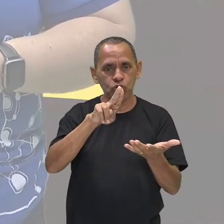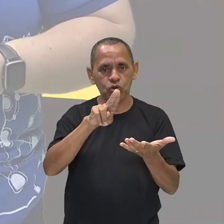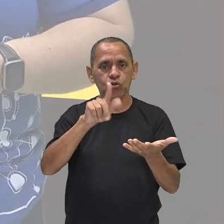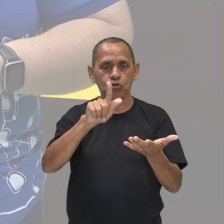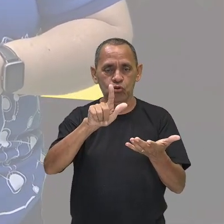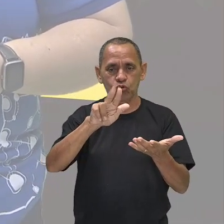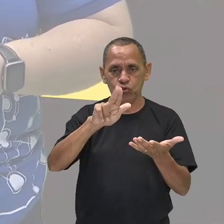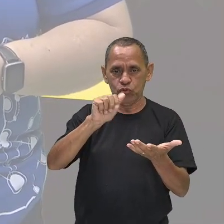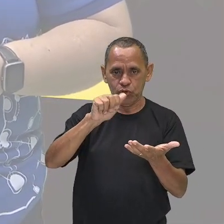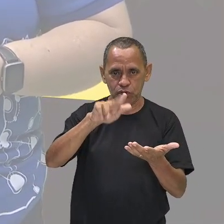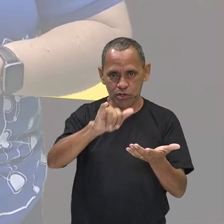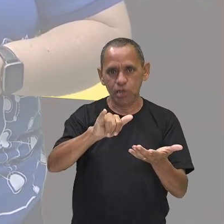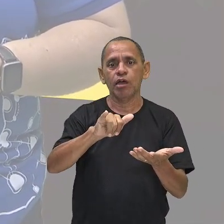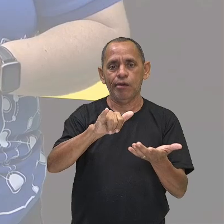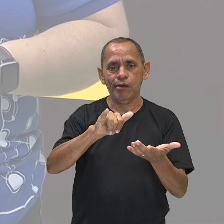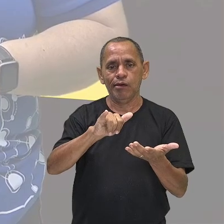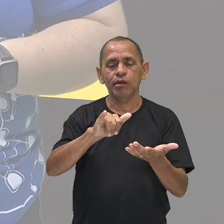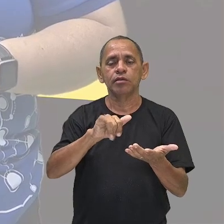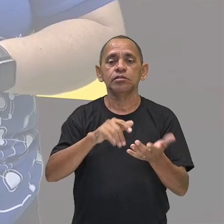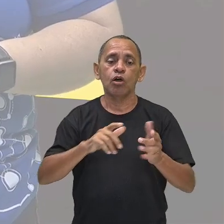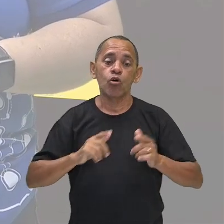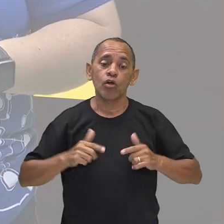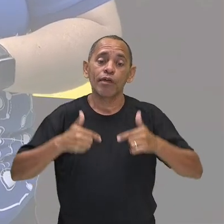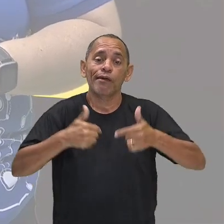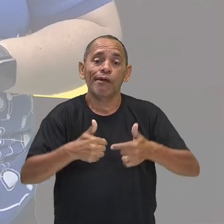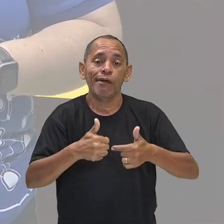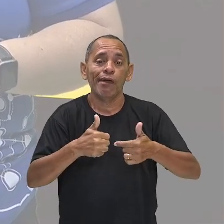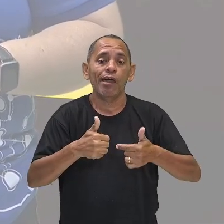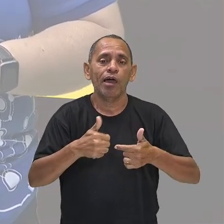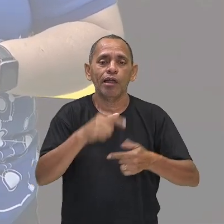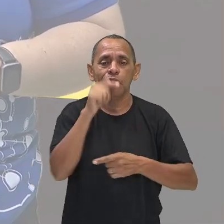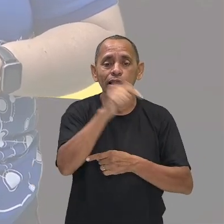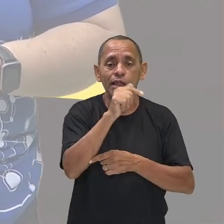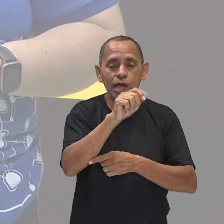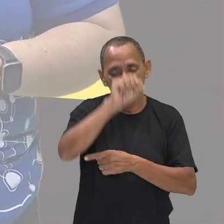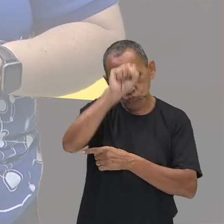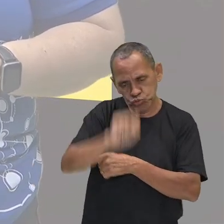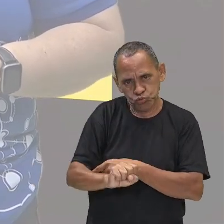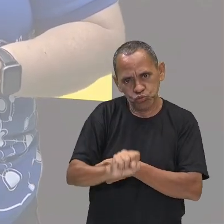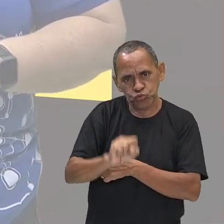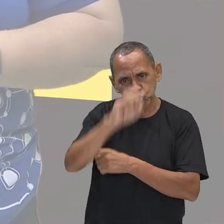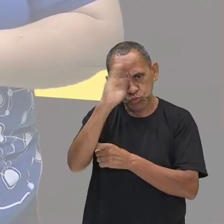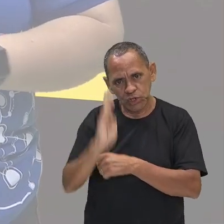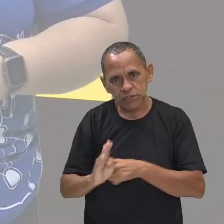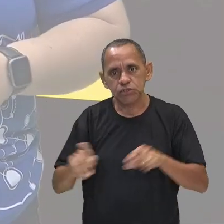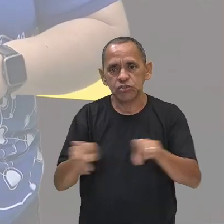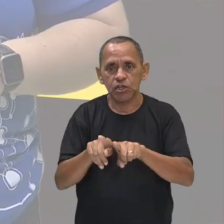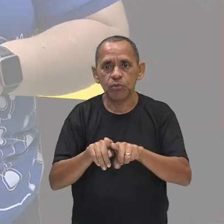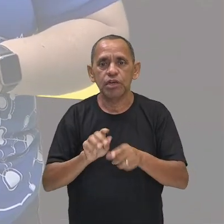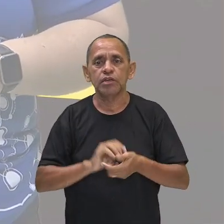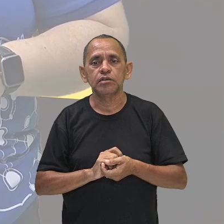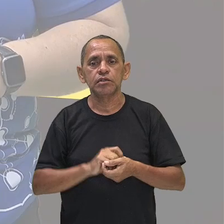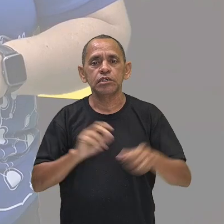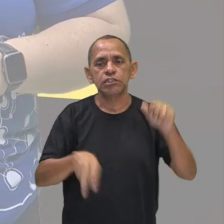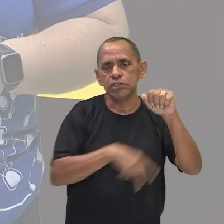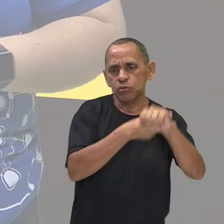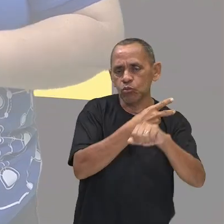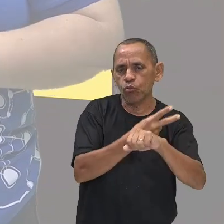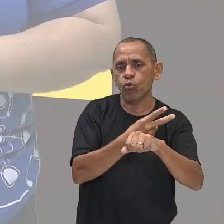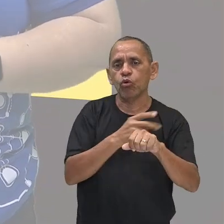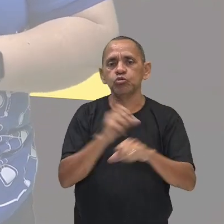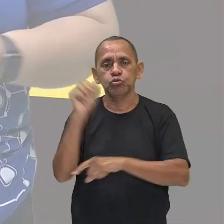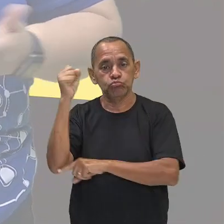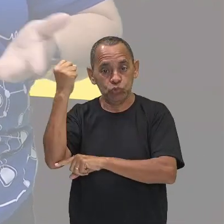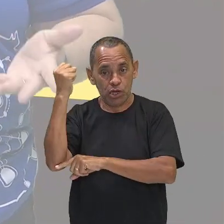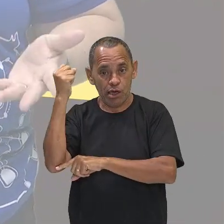observarem. Quando eu falo sobre a guerra da Cisplatina, eu estou falando, então, lá do sul do país, lá do sulzinho mesmo, né? Logo depois ali do Rio Grande do Sul, a